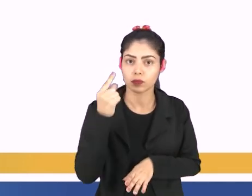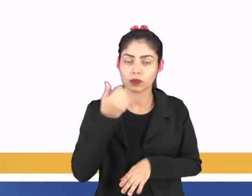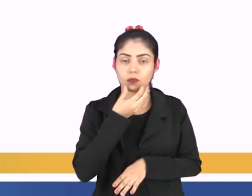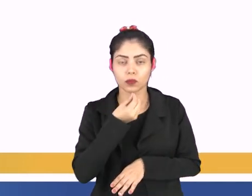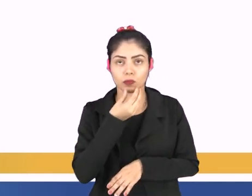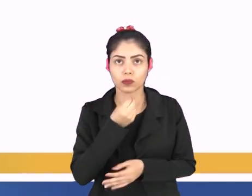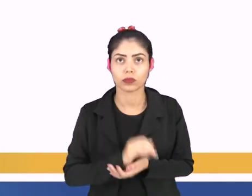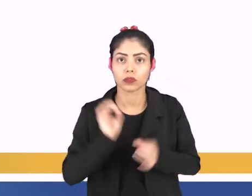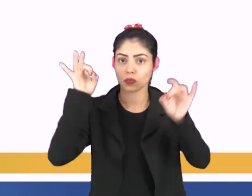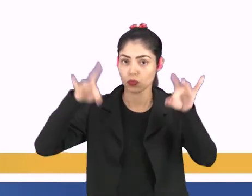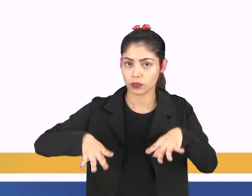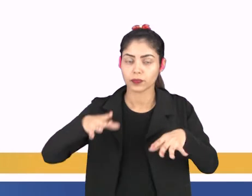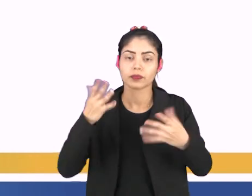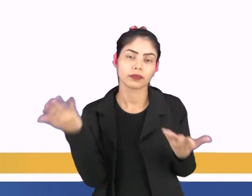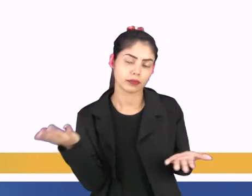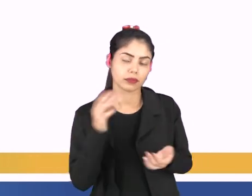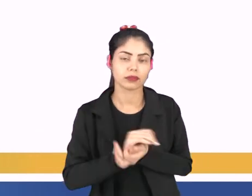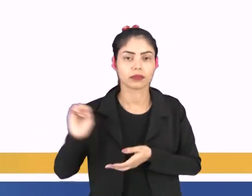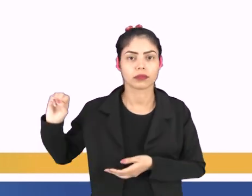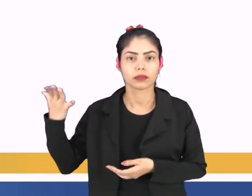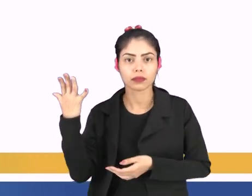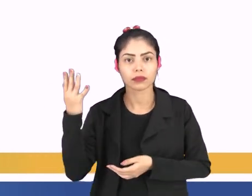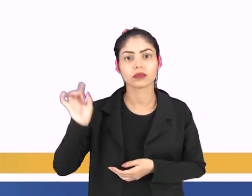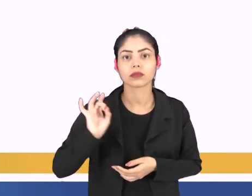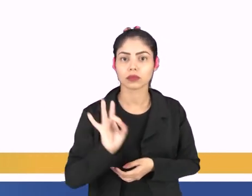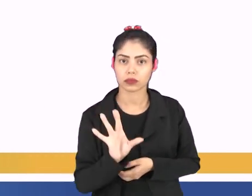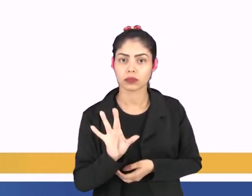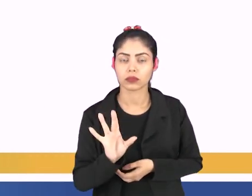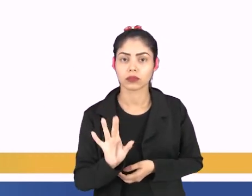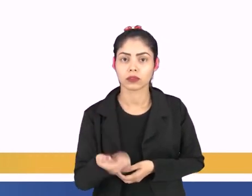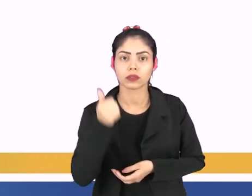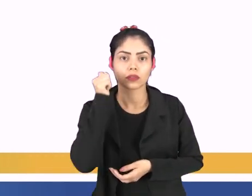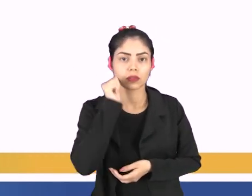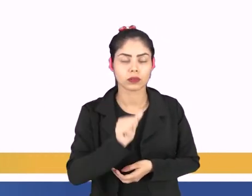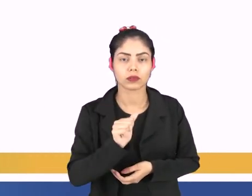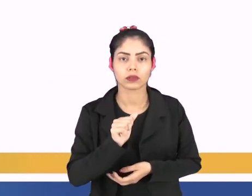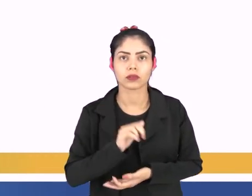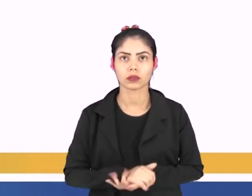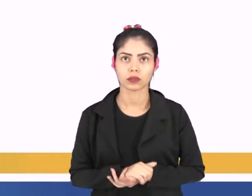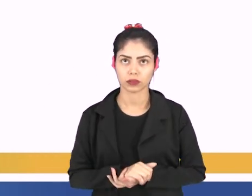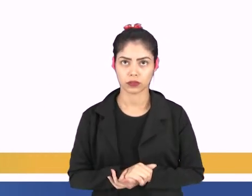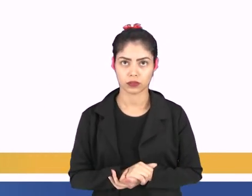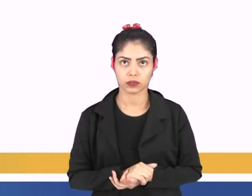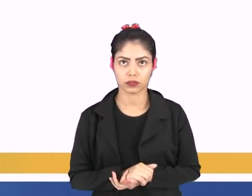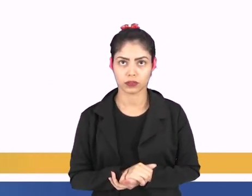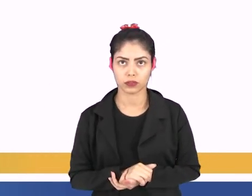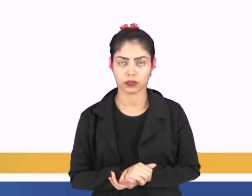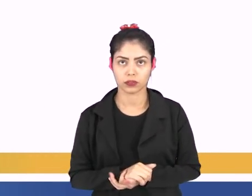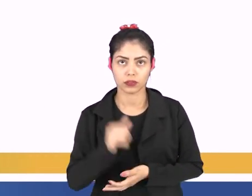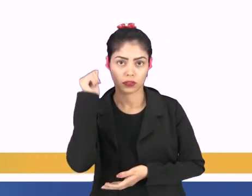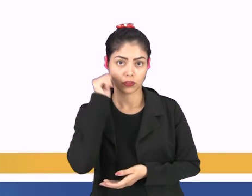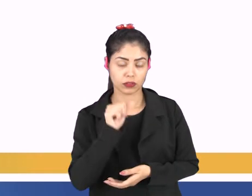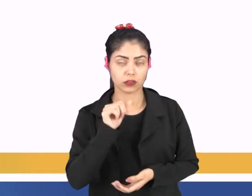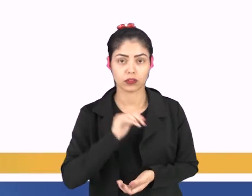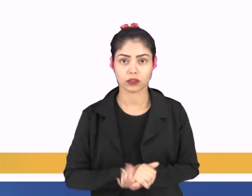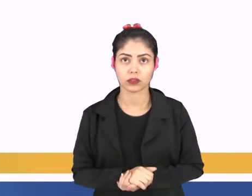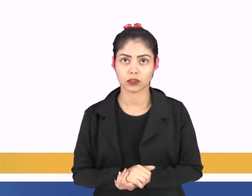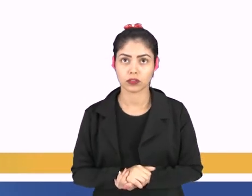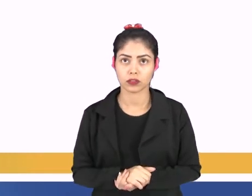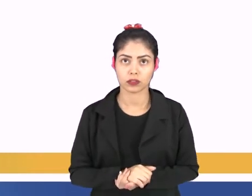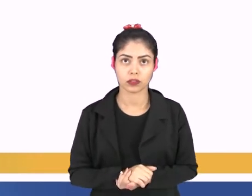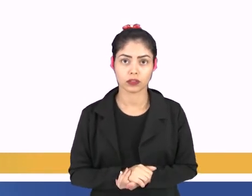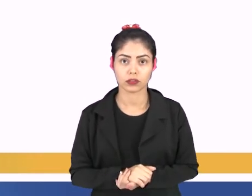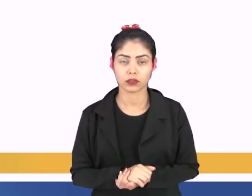masculino. E o último caso é de acontecer uma gravidez de 3 gravidez